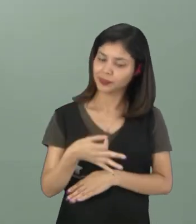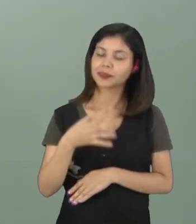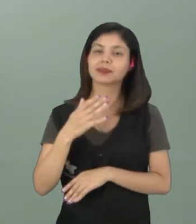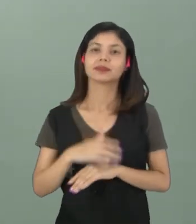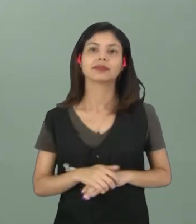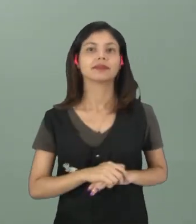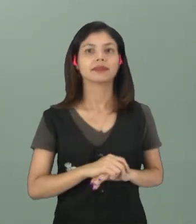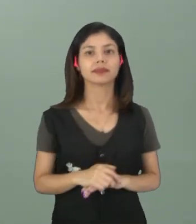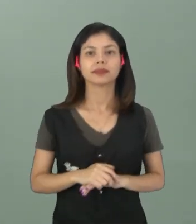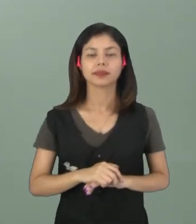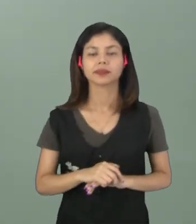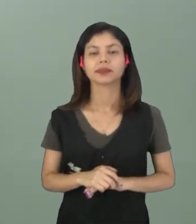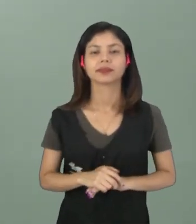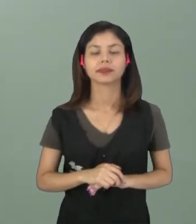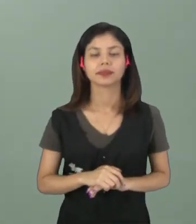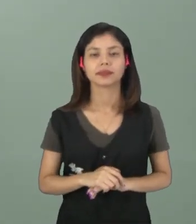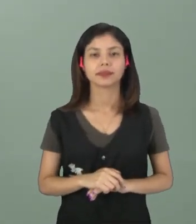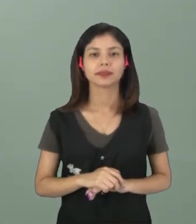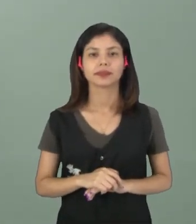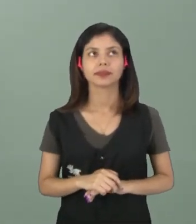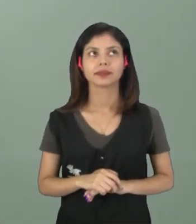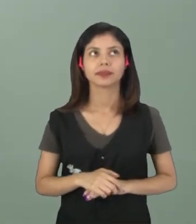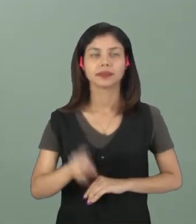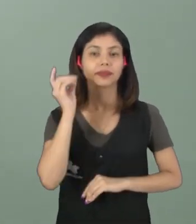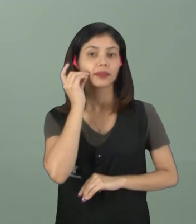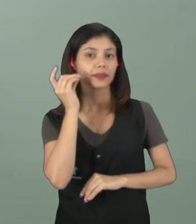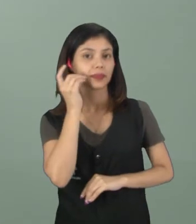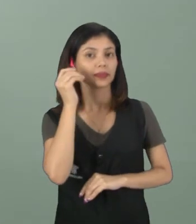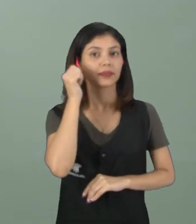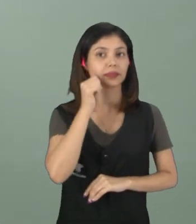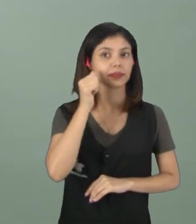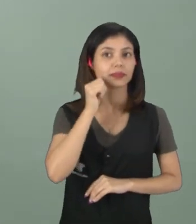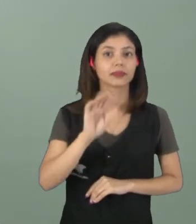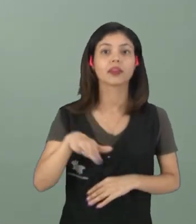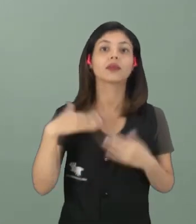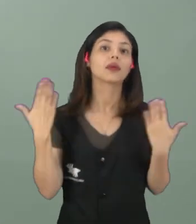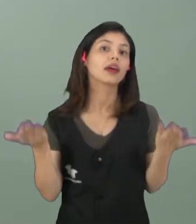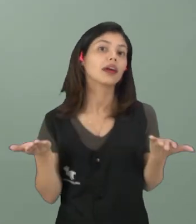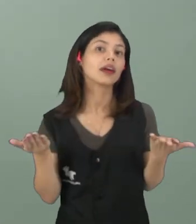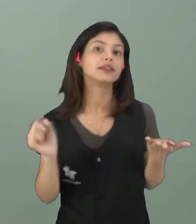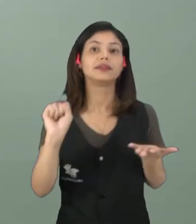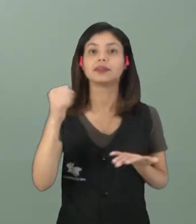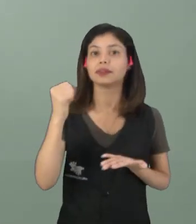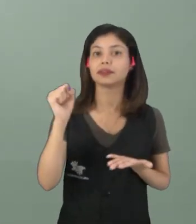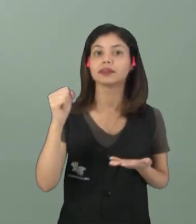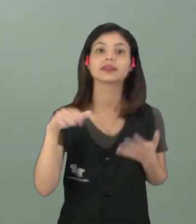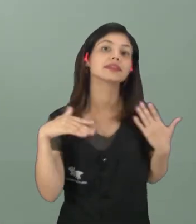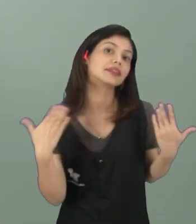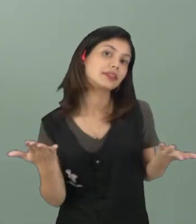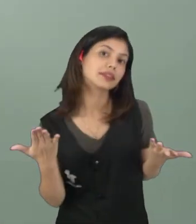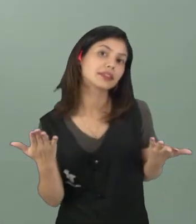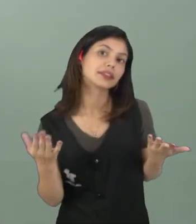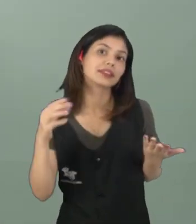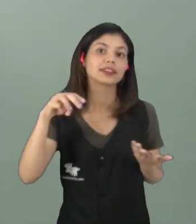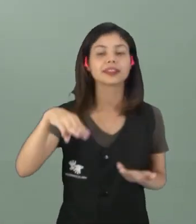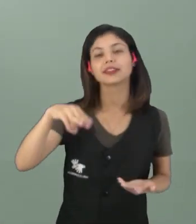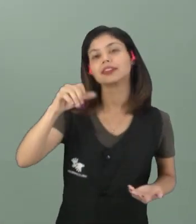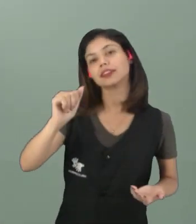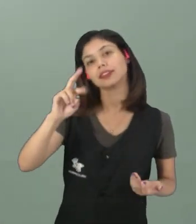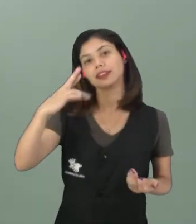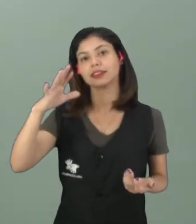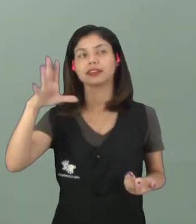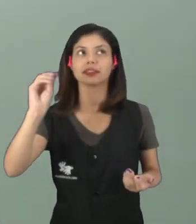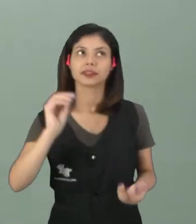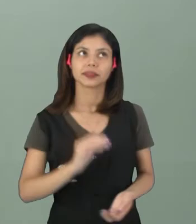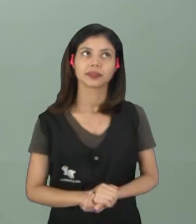certinho então estamos falando do dia oito de Março